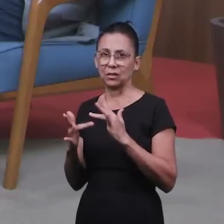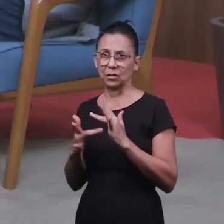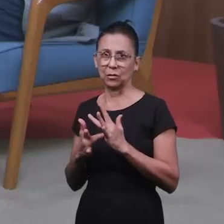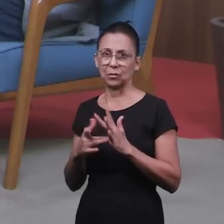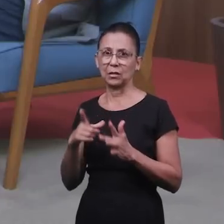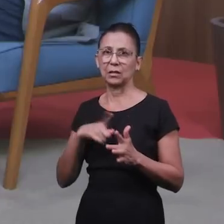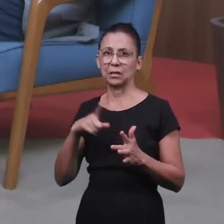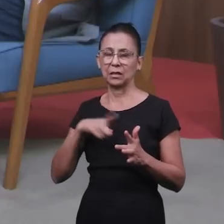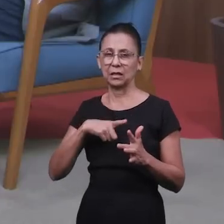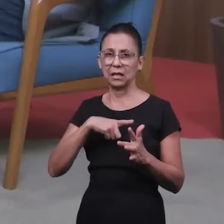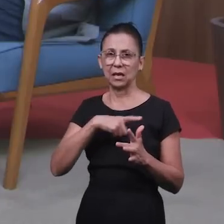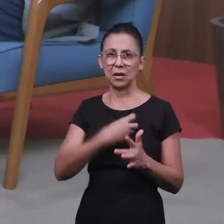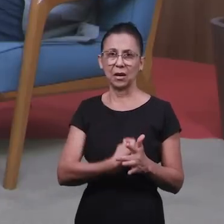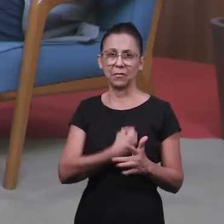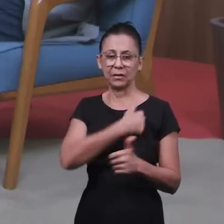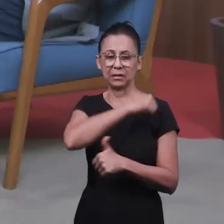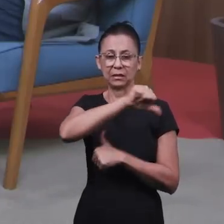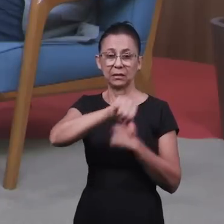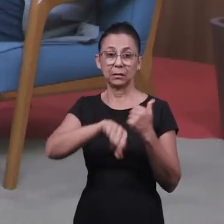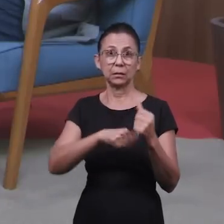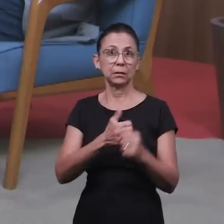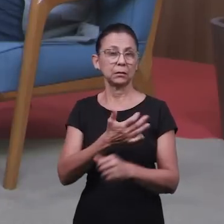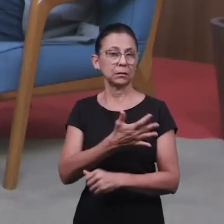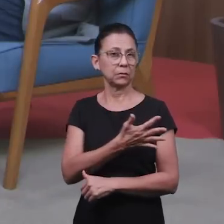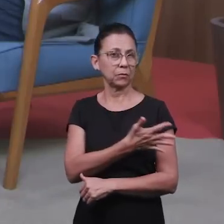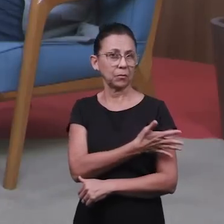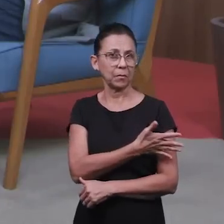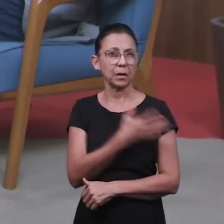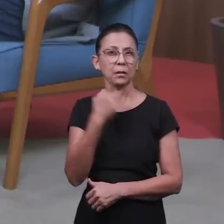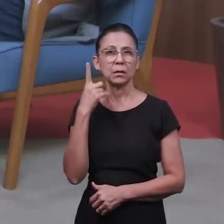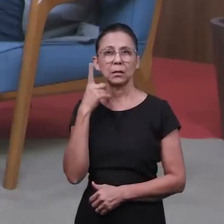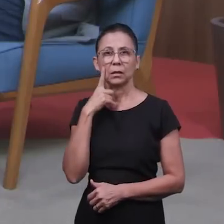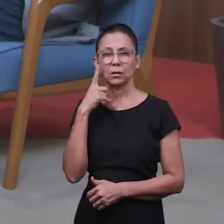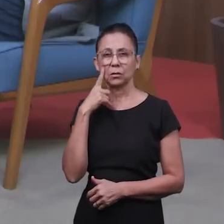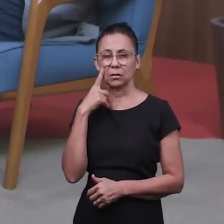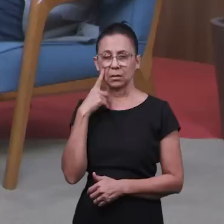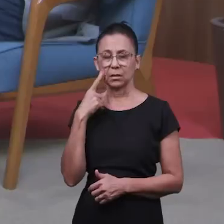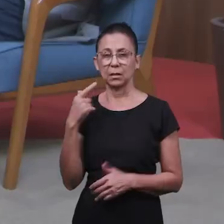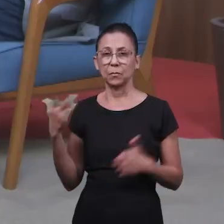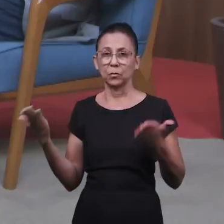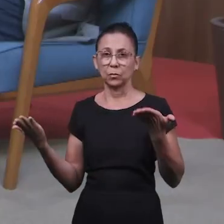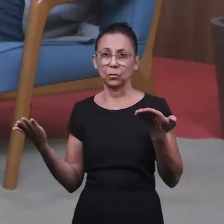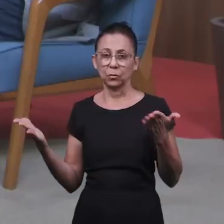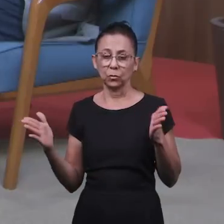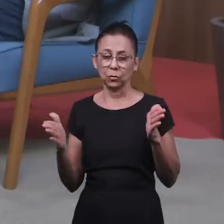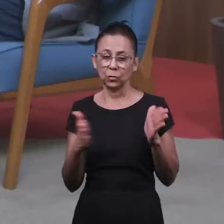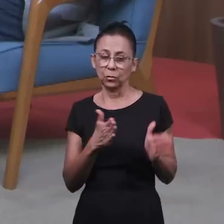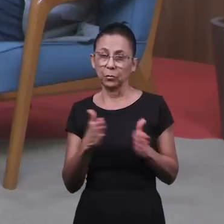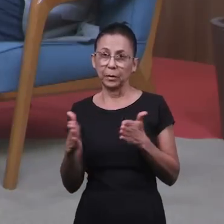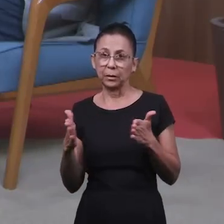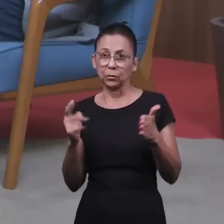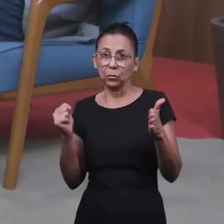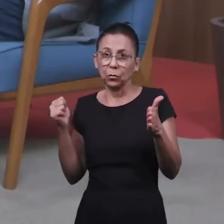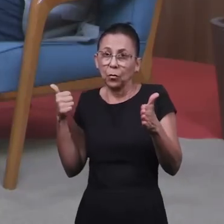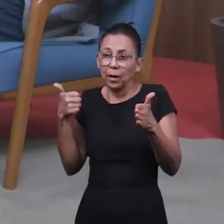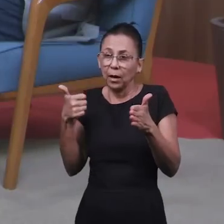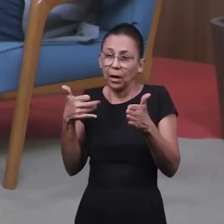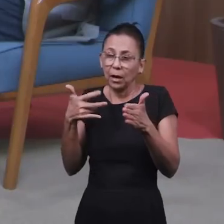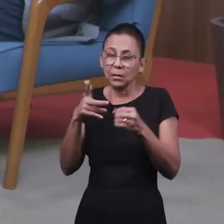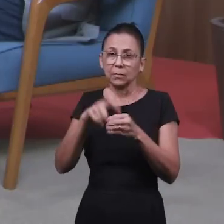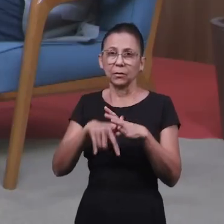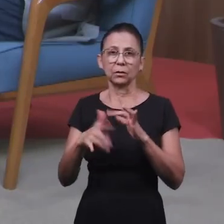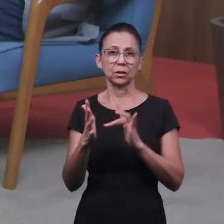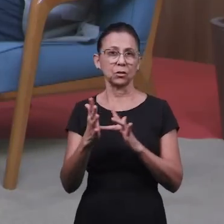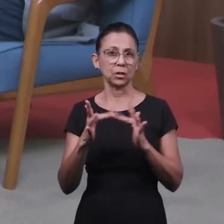especialmente neste último momento, na proximidade da volta do Senhor Jesus, neste período